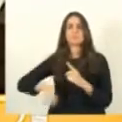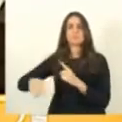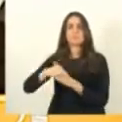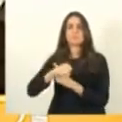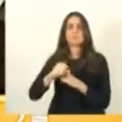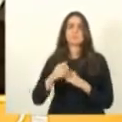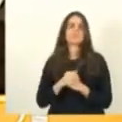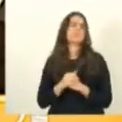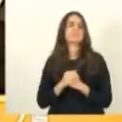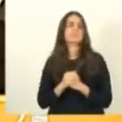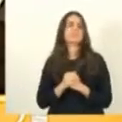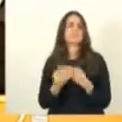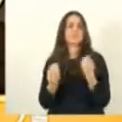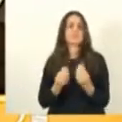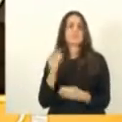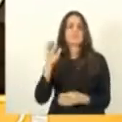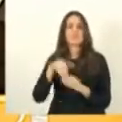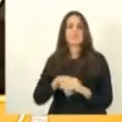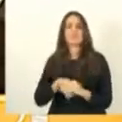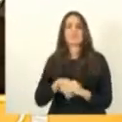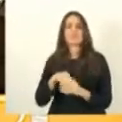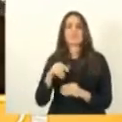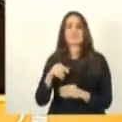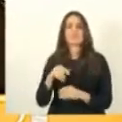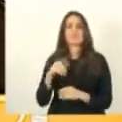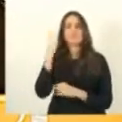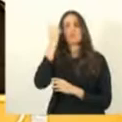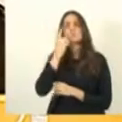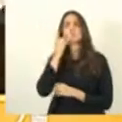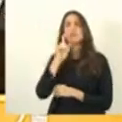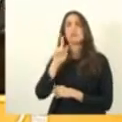Social. Como voto, deputado Marcos Garcia.